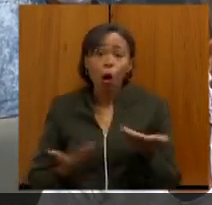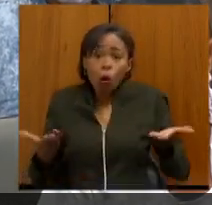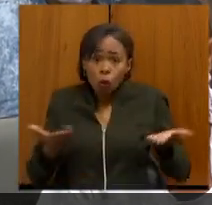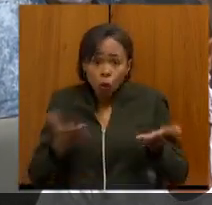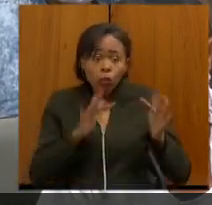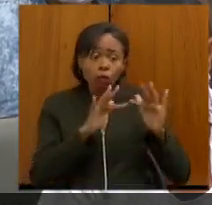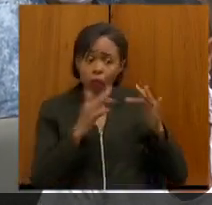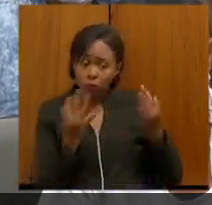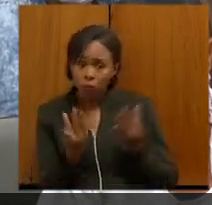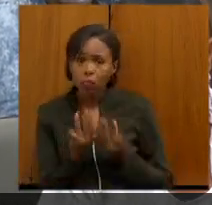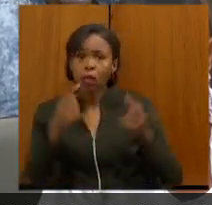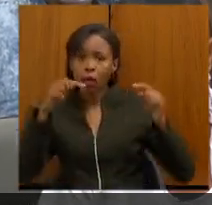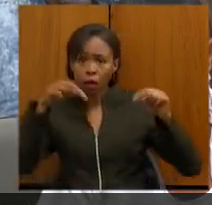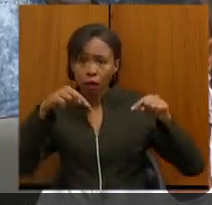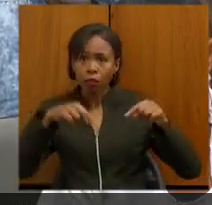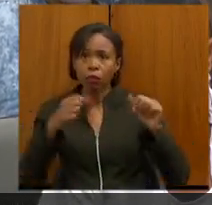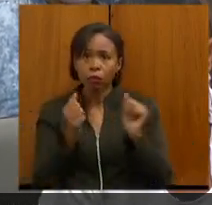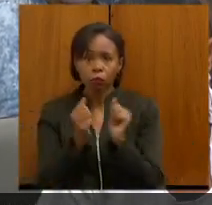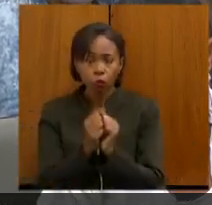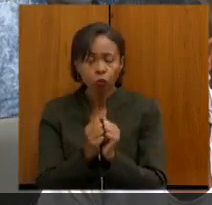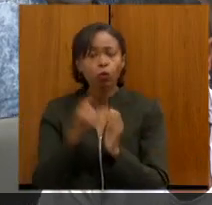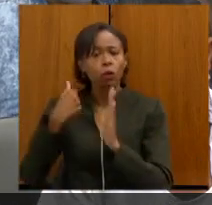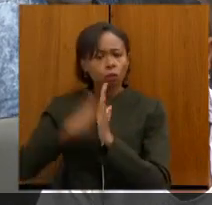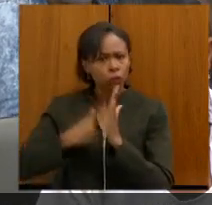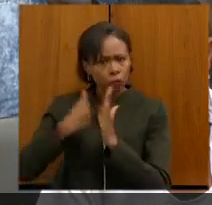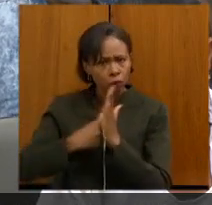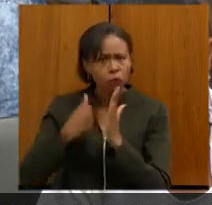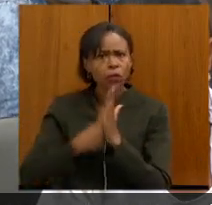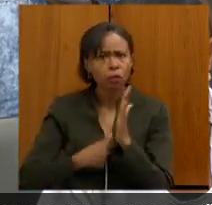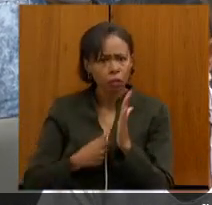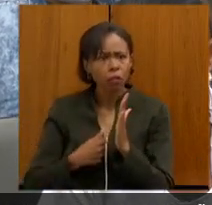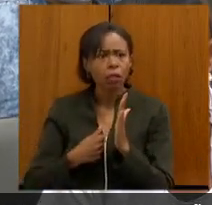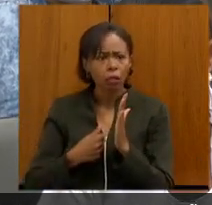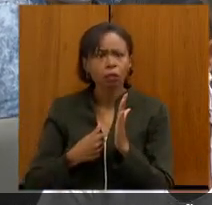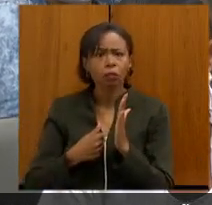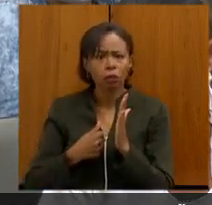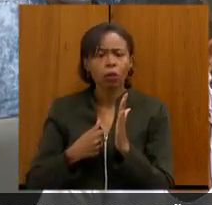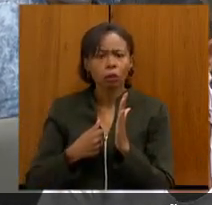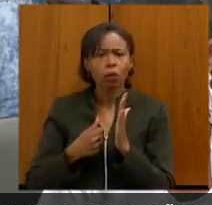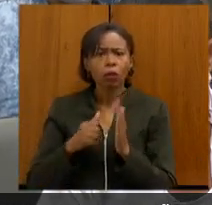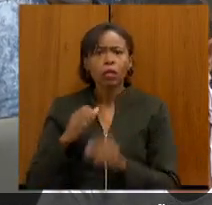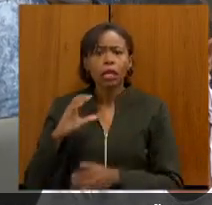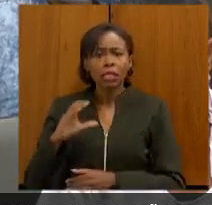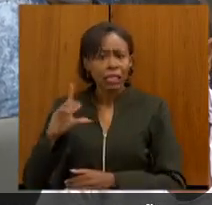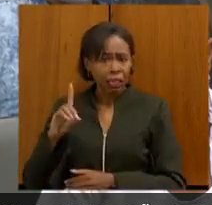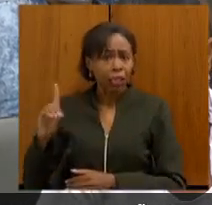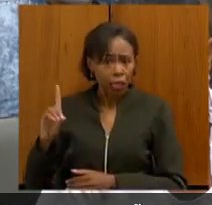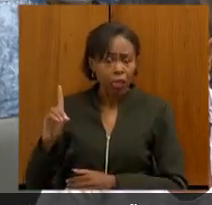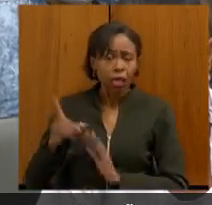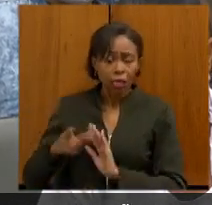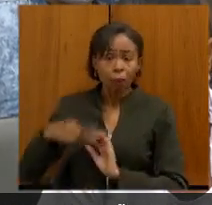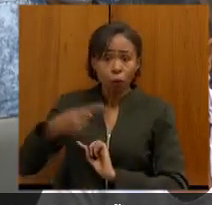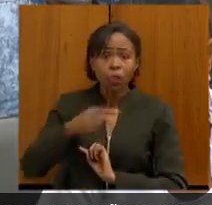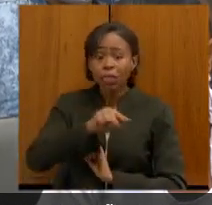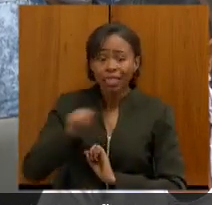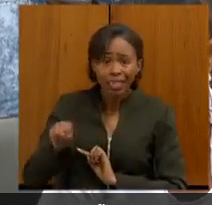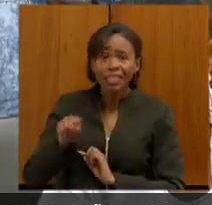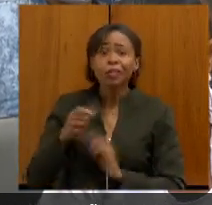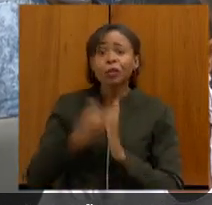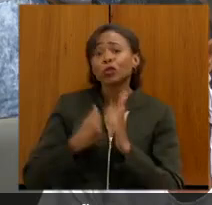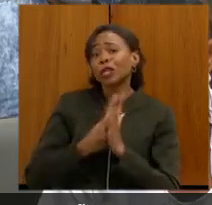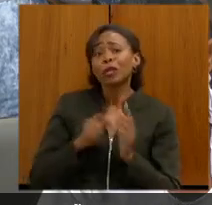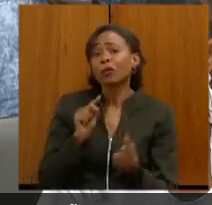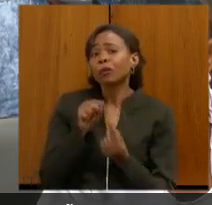outras famílias que estão no momento lutando logo após da CDD por moradia E aí pra o